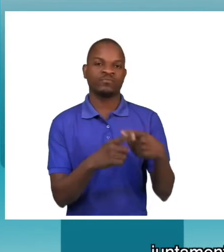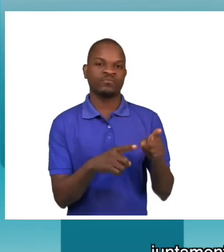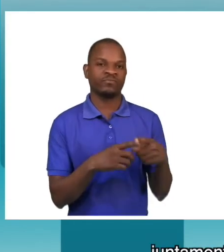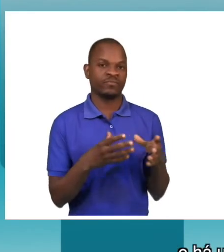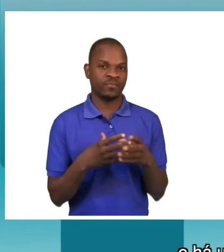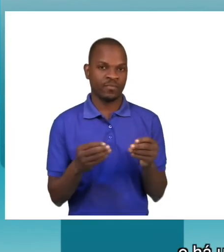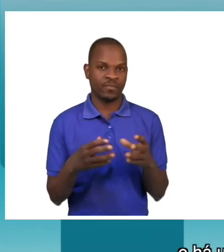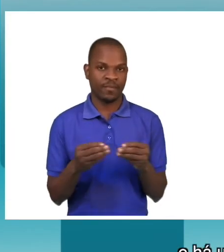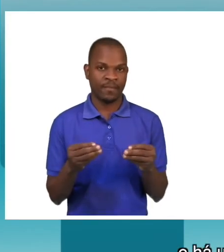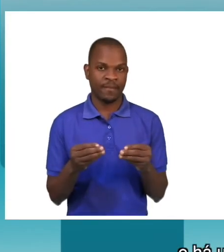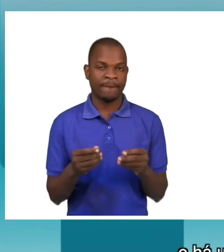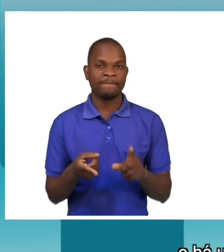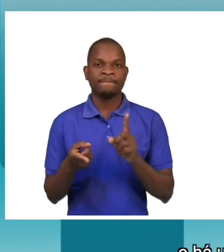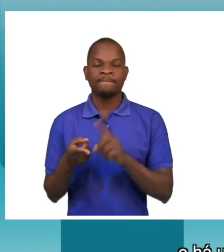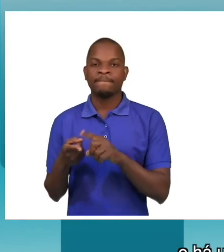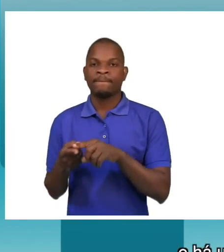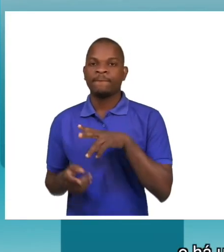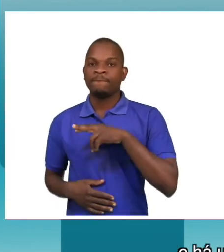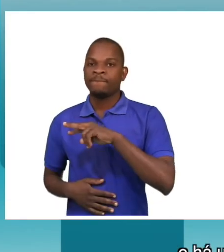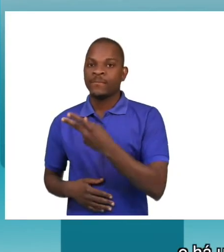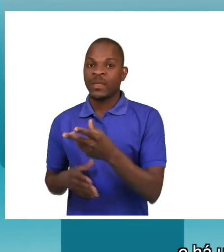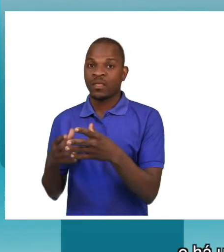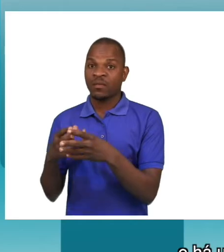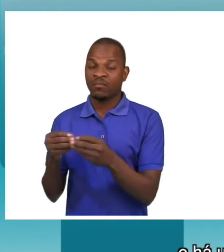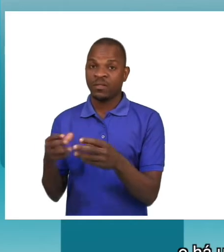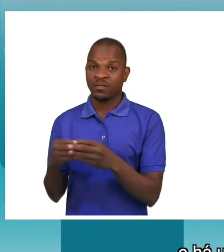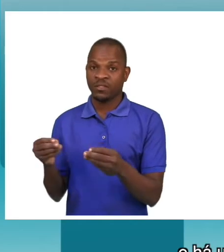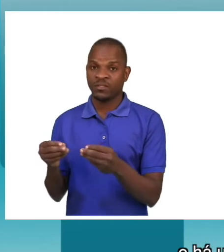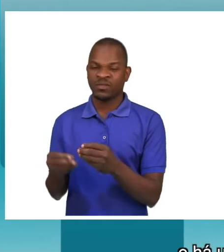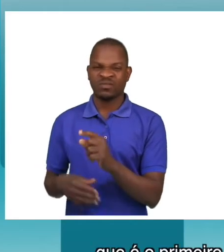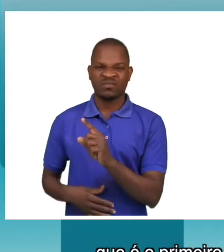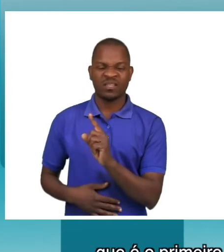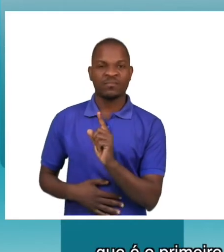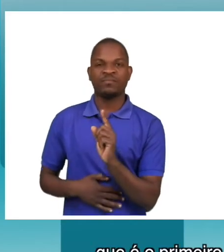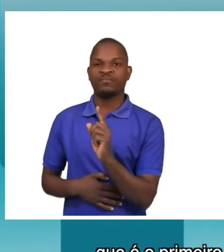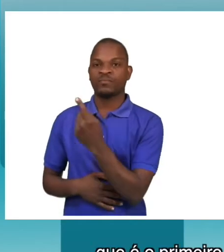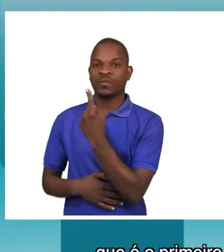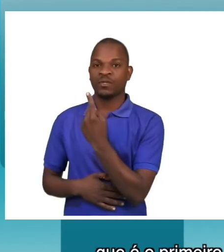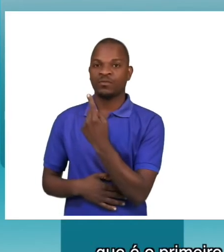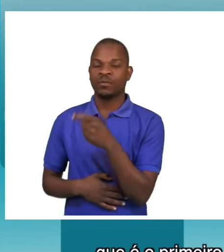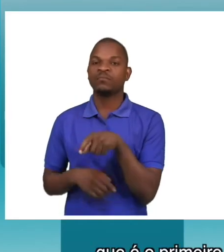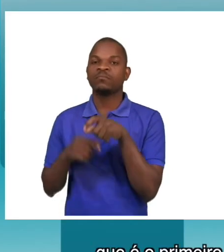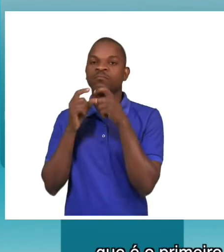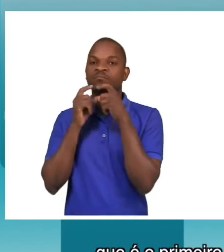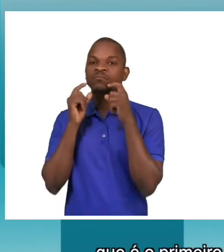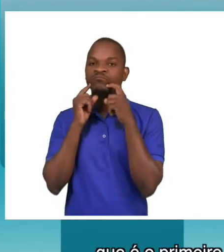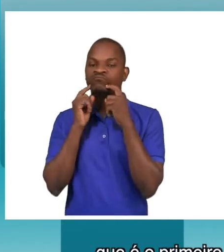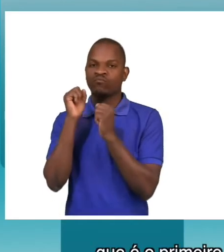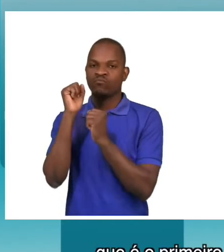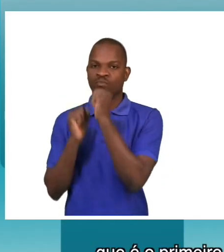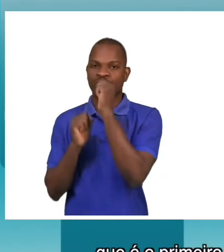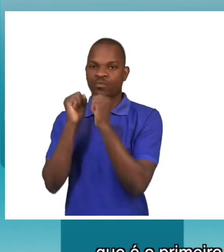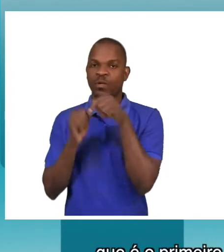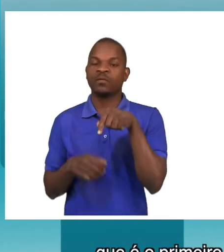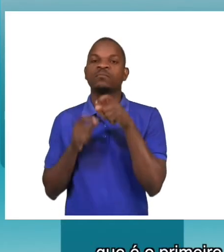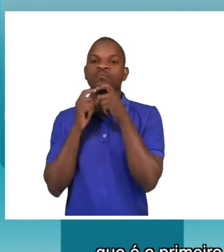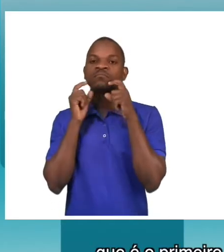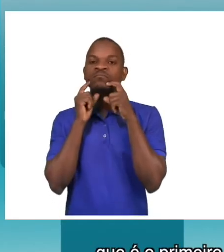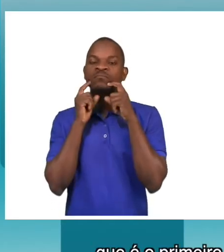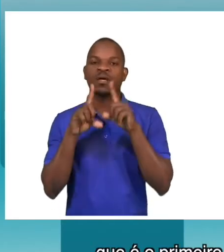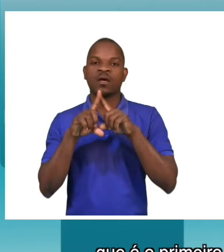materiais e é um kit que foi que está aqui que é o primeiro kit de Moçambique produzido em